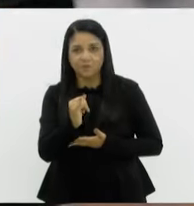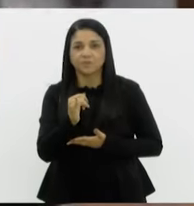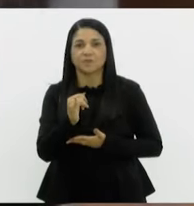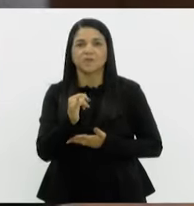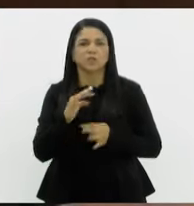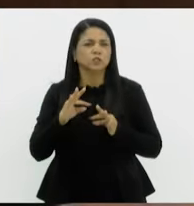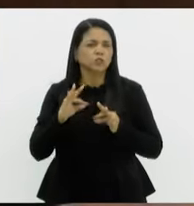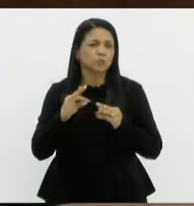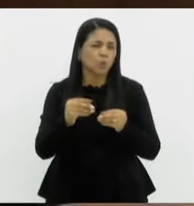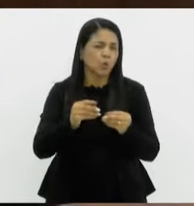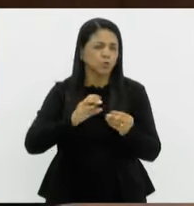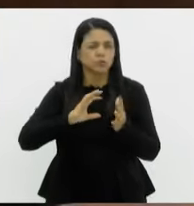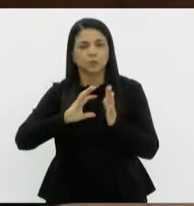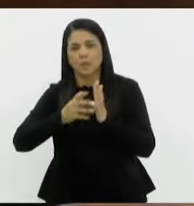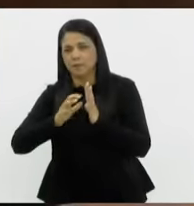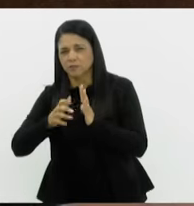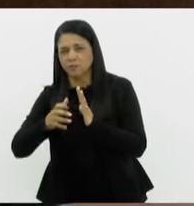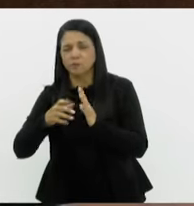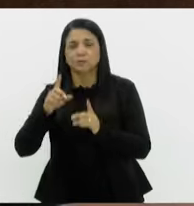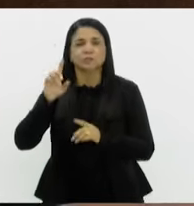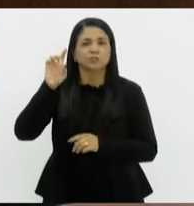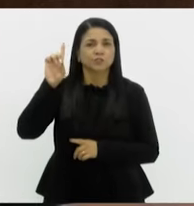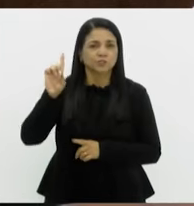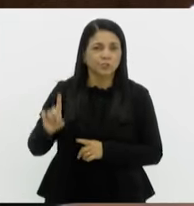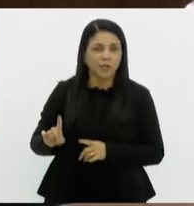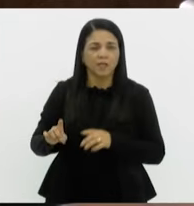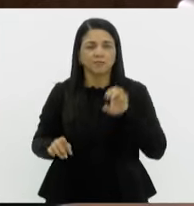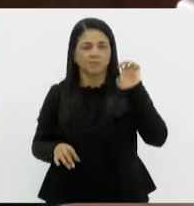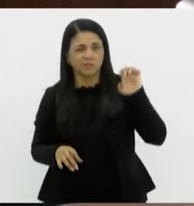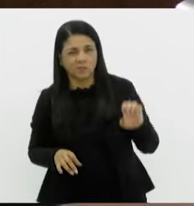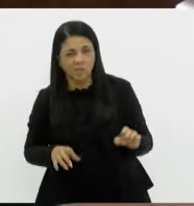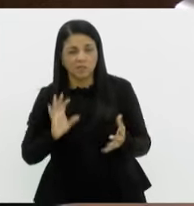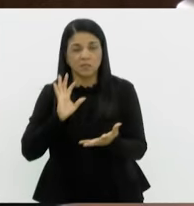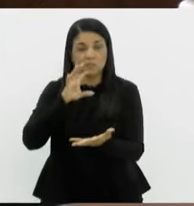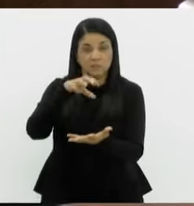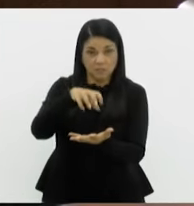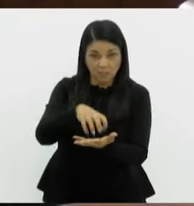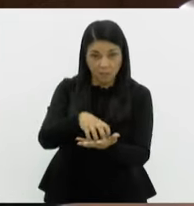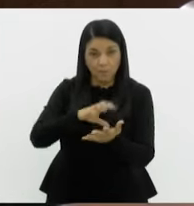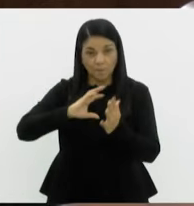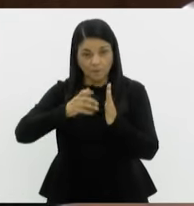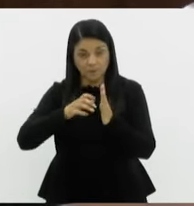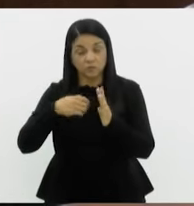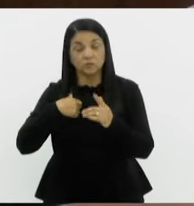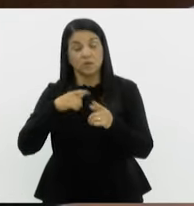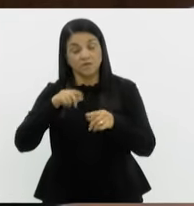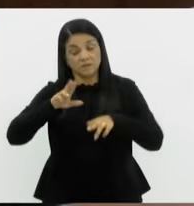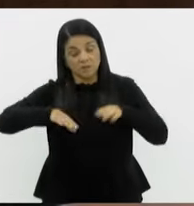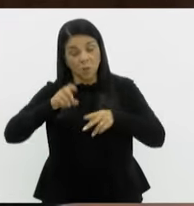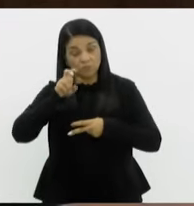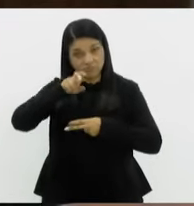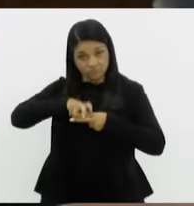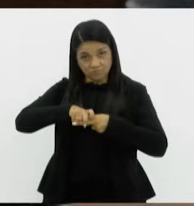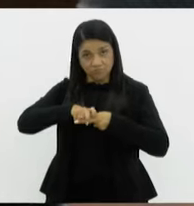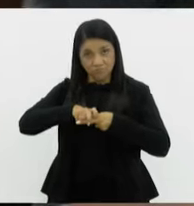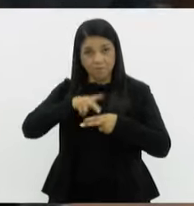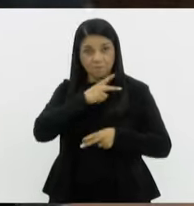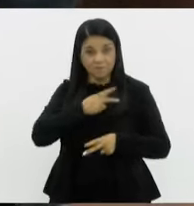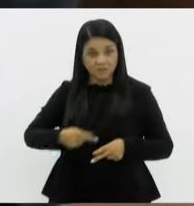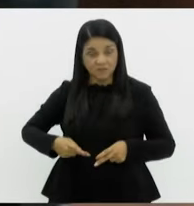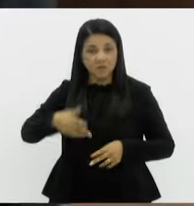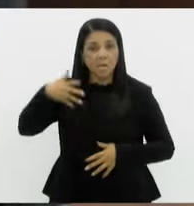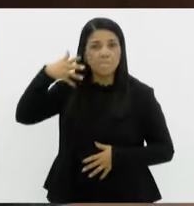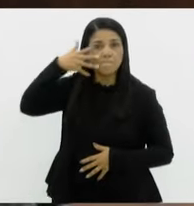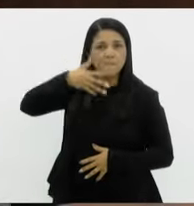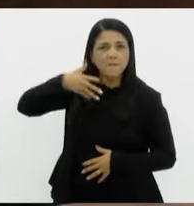os partidos, direita, esquerda, centro, que muitas vezes eu estou sentada aí presidindo, está fazendo do pela ordem discurso